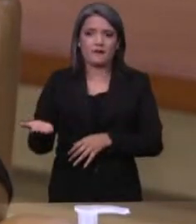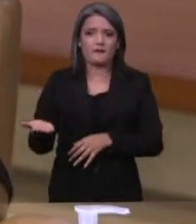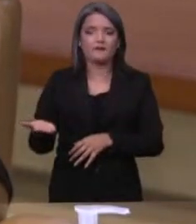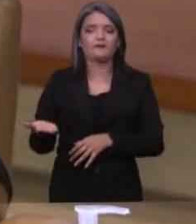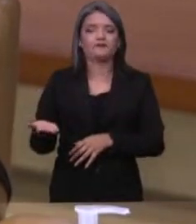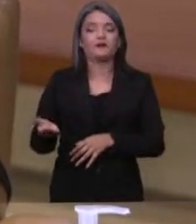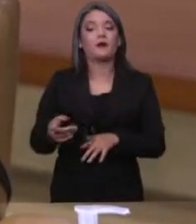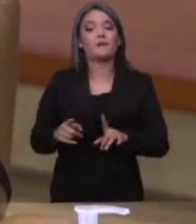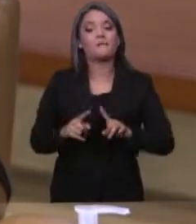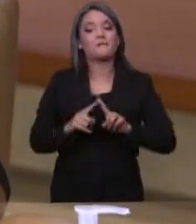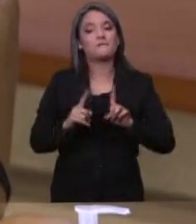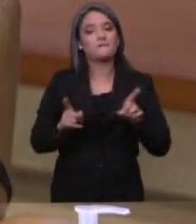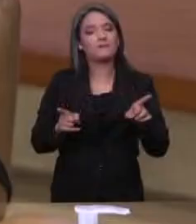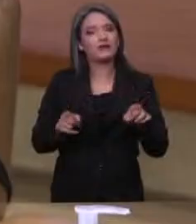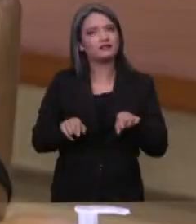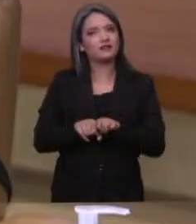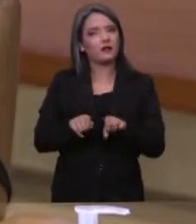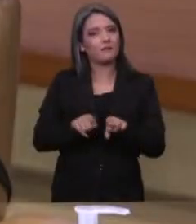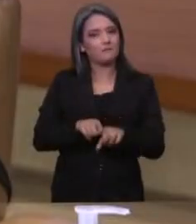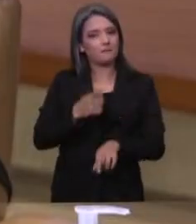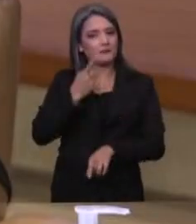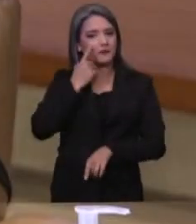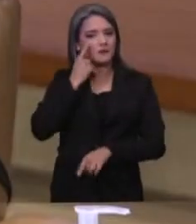Entendo, porém, que,